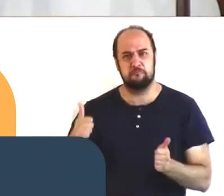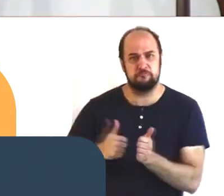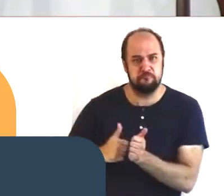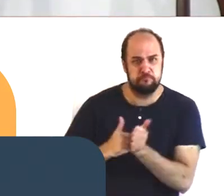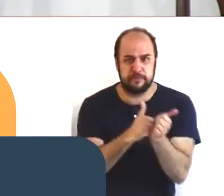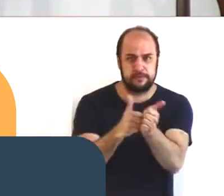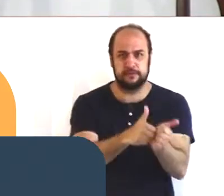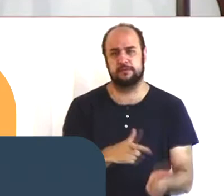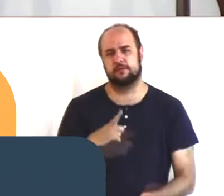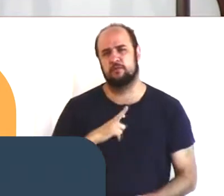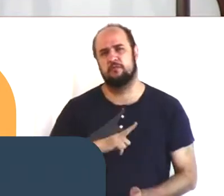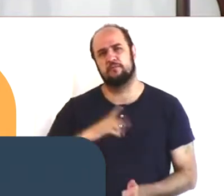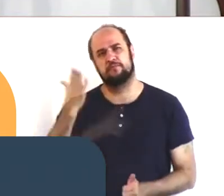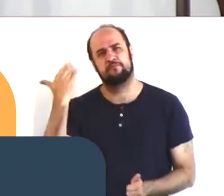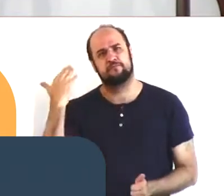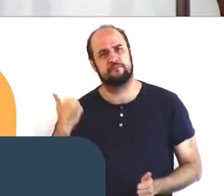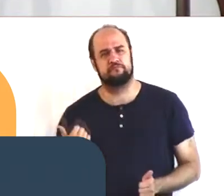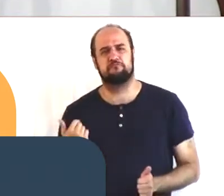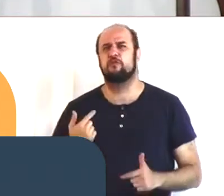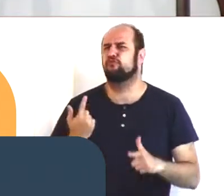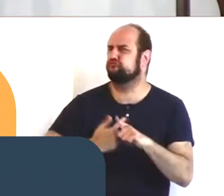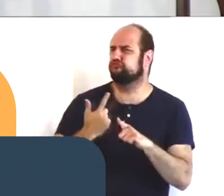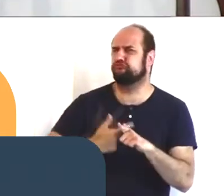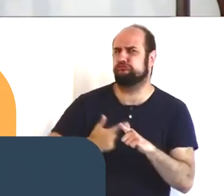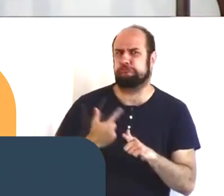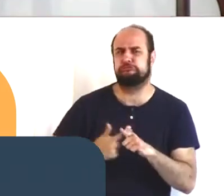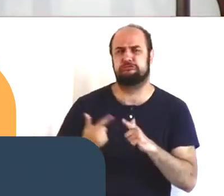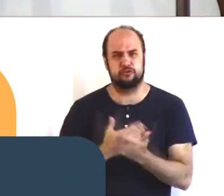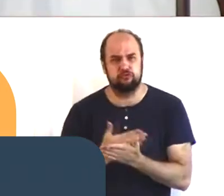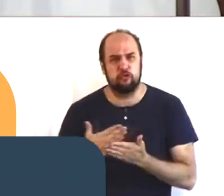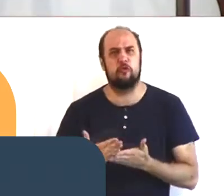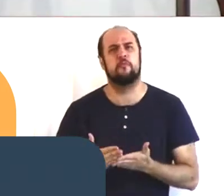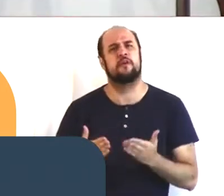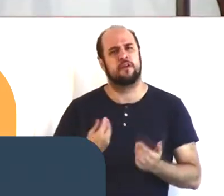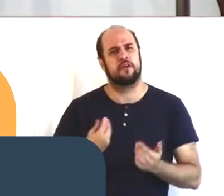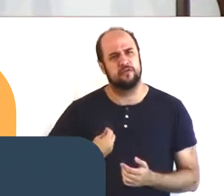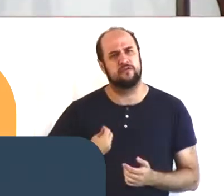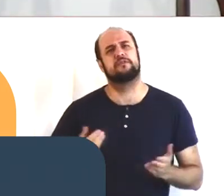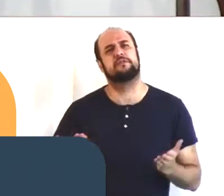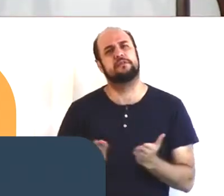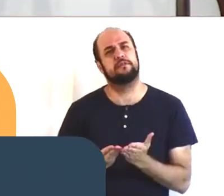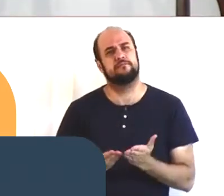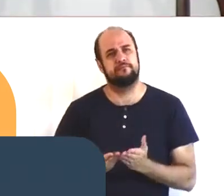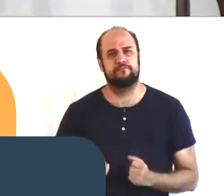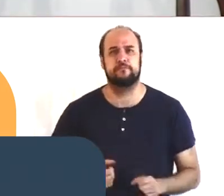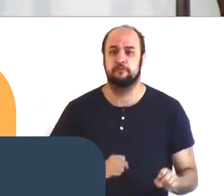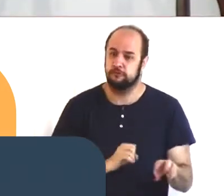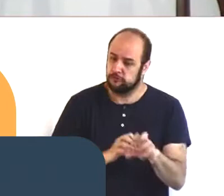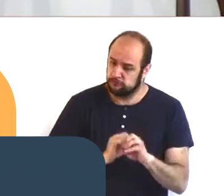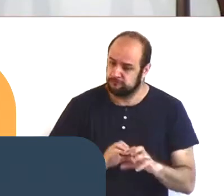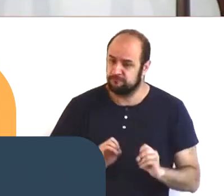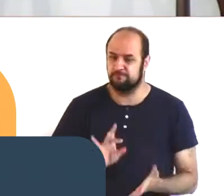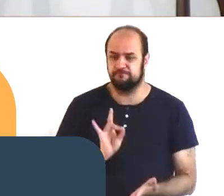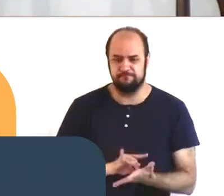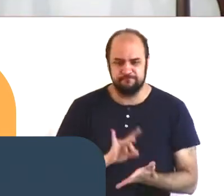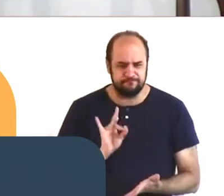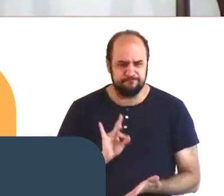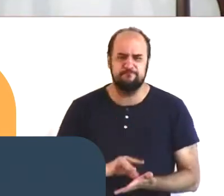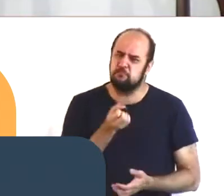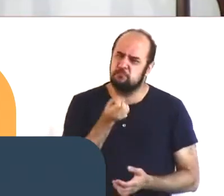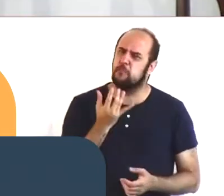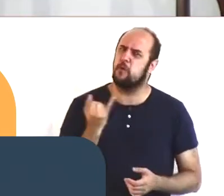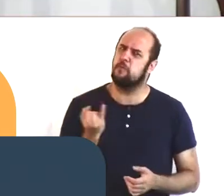época, para o povo que estava em alta adversidade com o nascimento do cristianismo. E são orientações necessárias, porque a